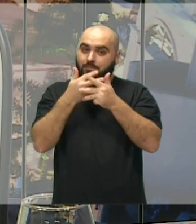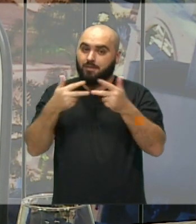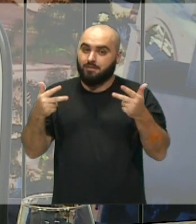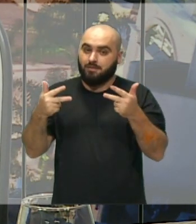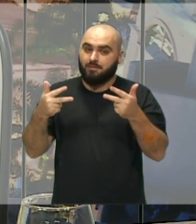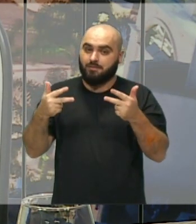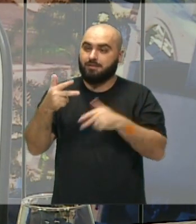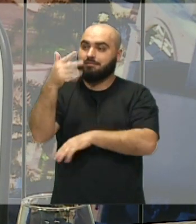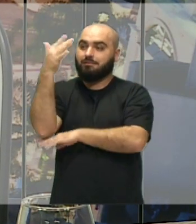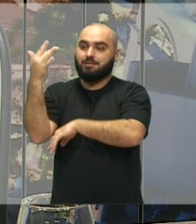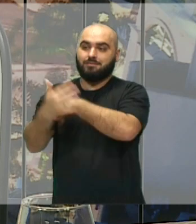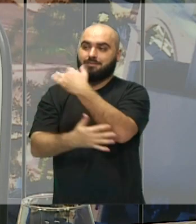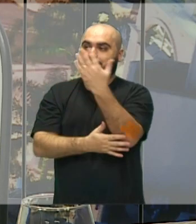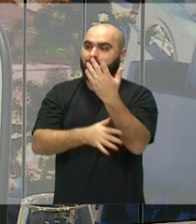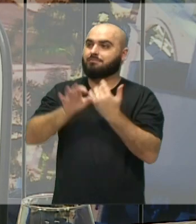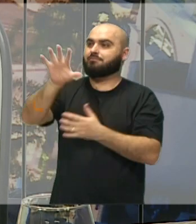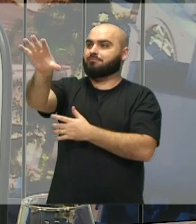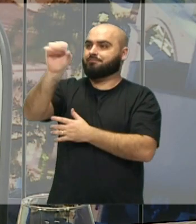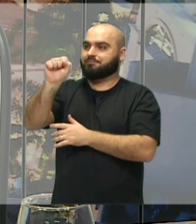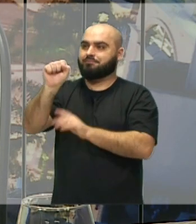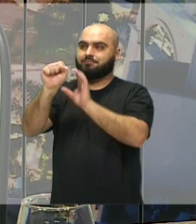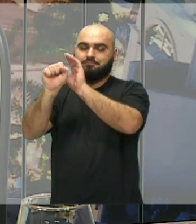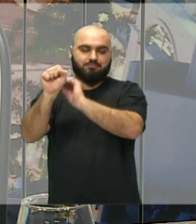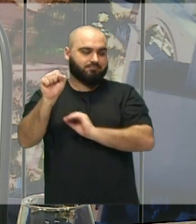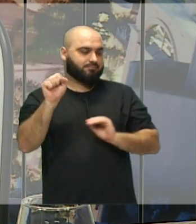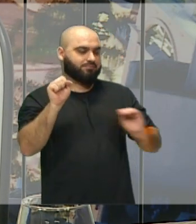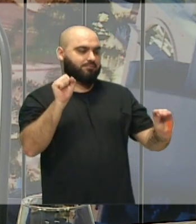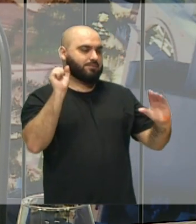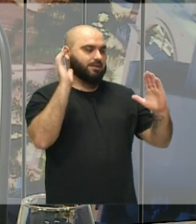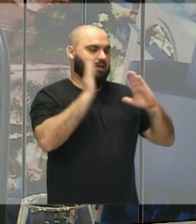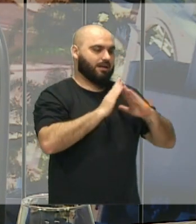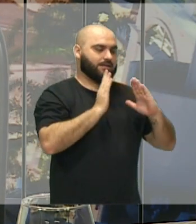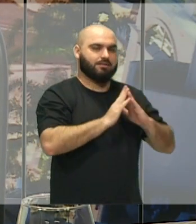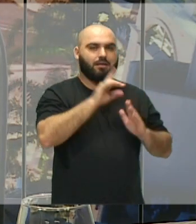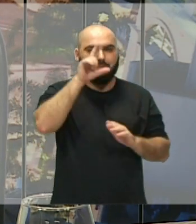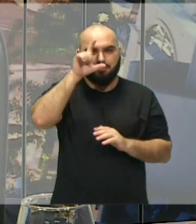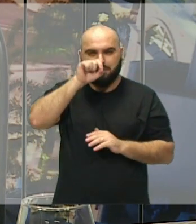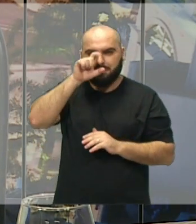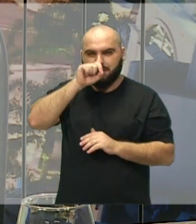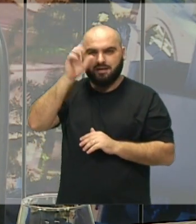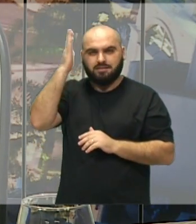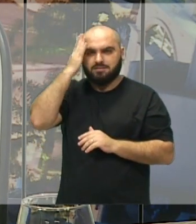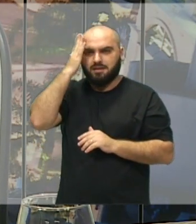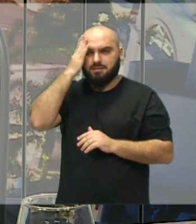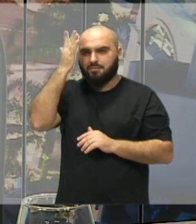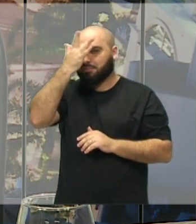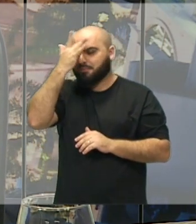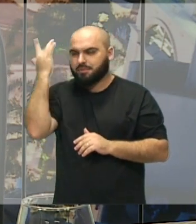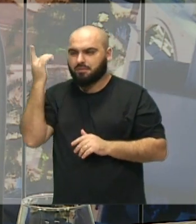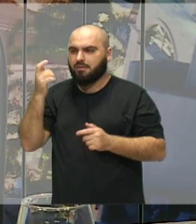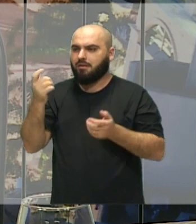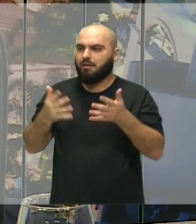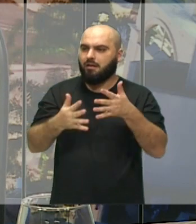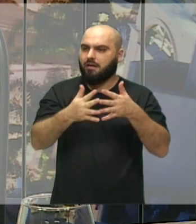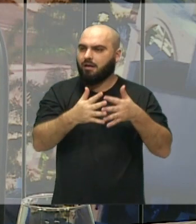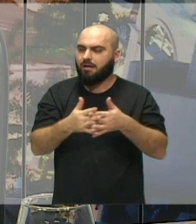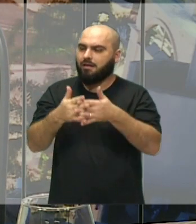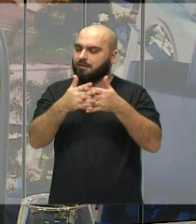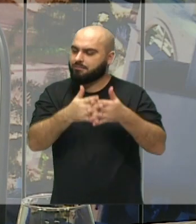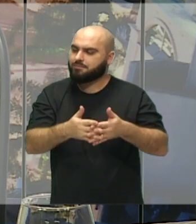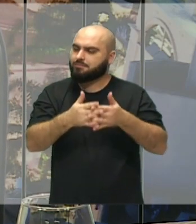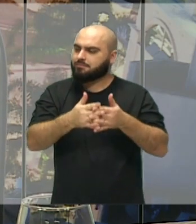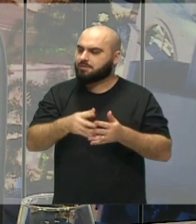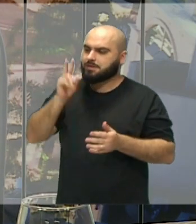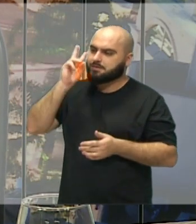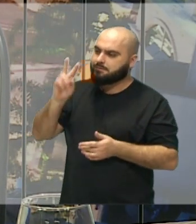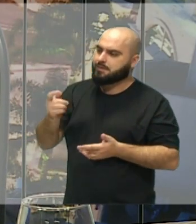da natureza, né? Que é contrabandeado, que é aquele papagaio que o caminhoneiro passa, compra da pessoa que está